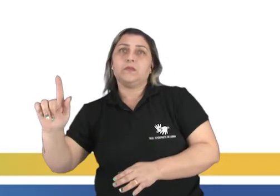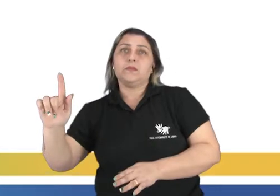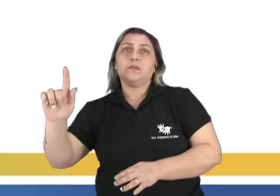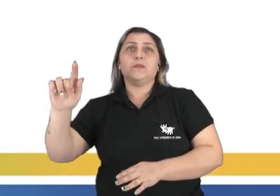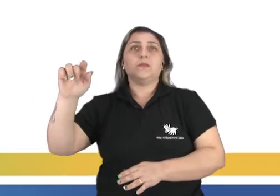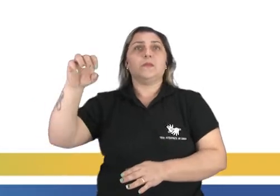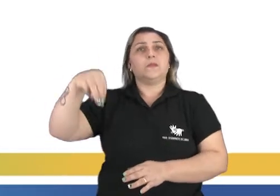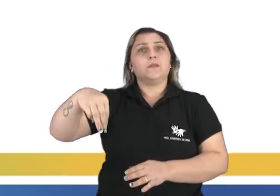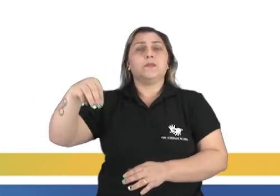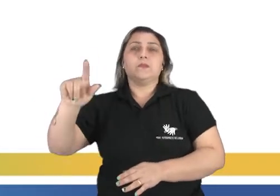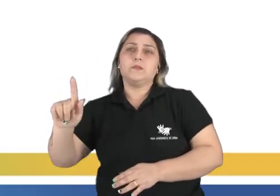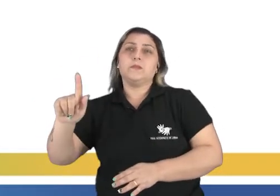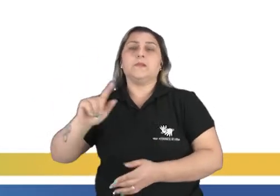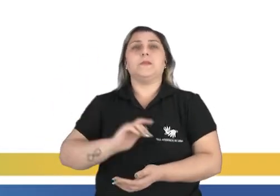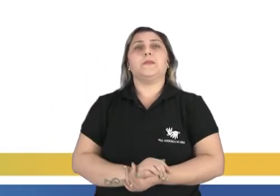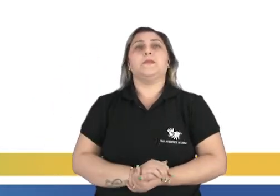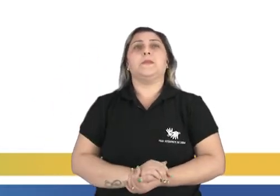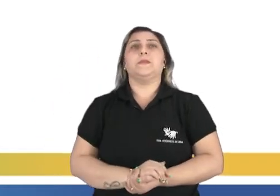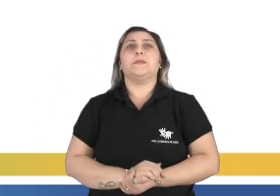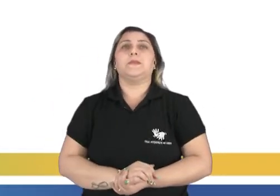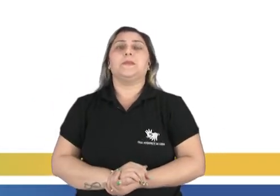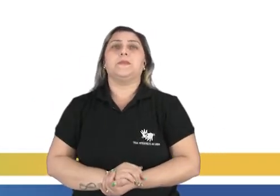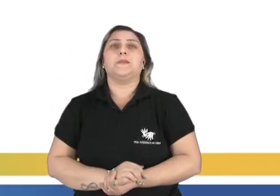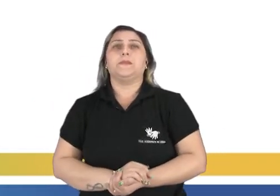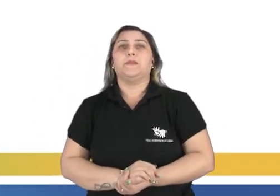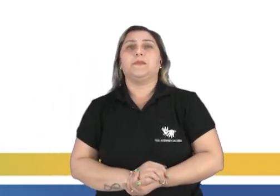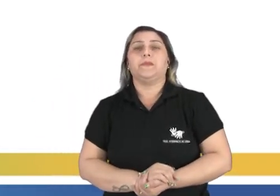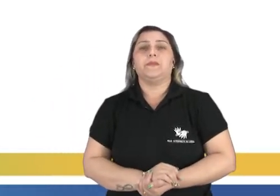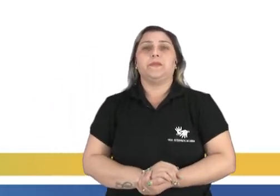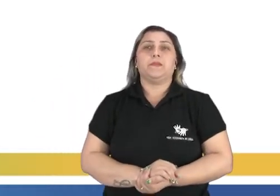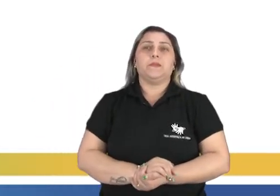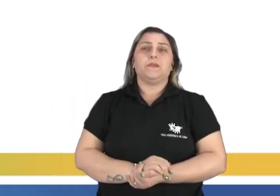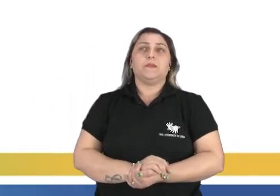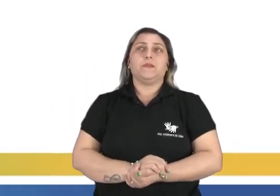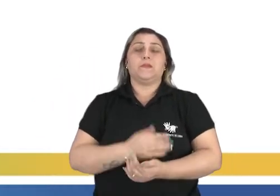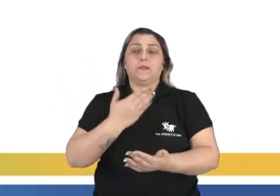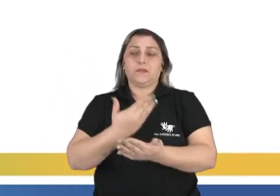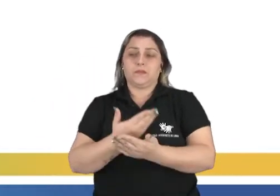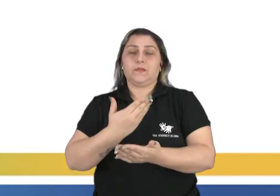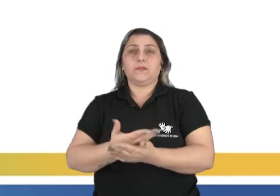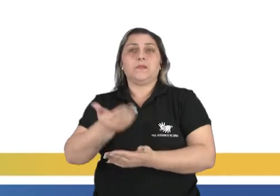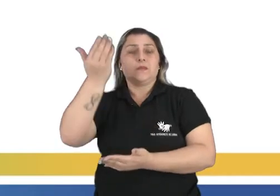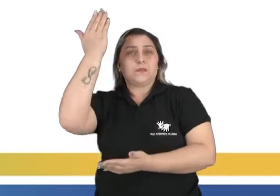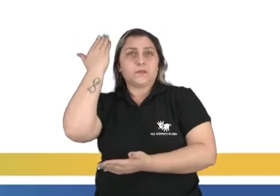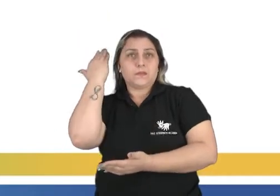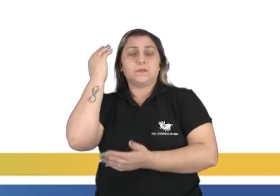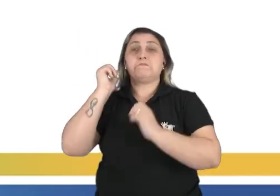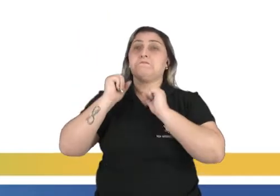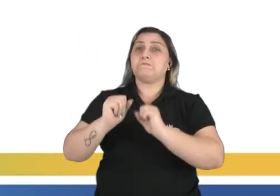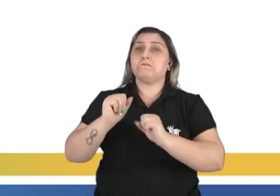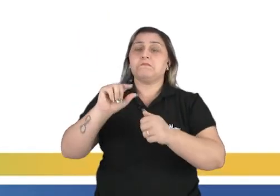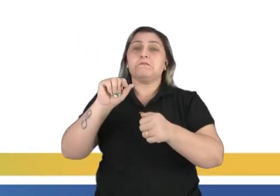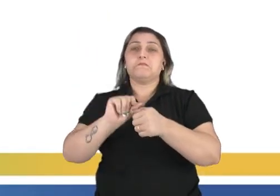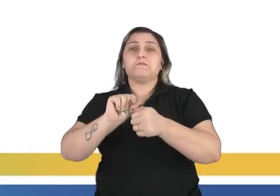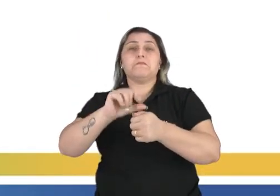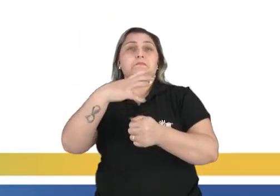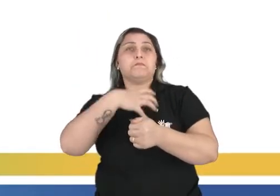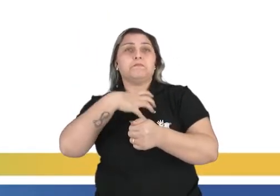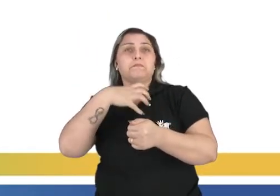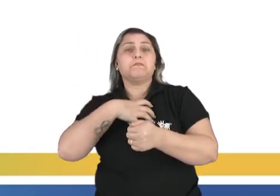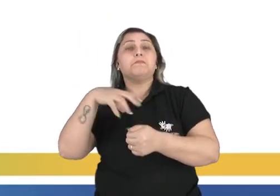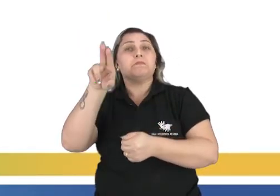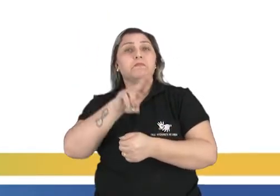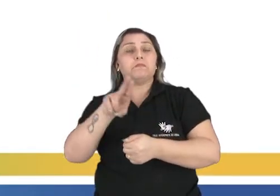e o centigrama e o miligrama. Então, idem à aula anterior, você pode fazer de dois modos,